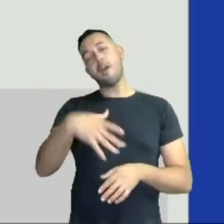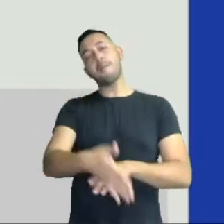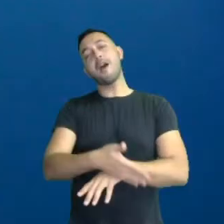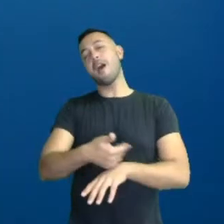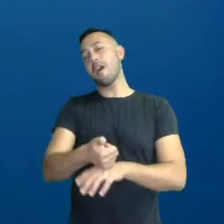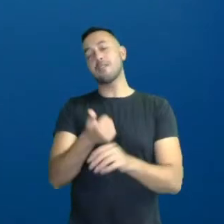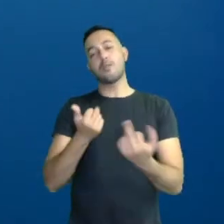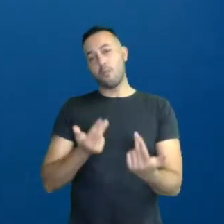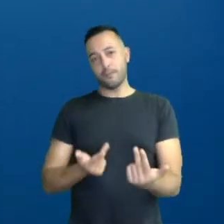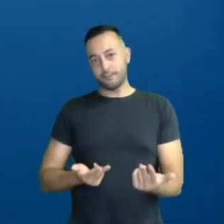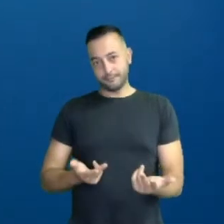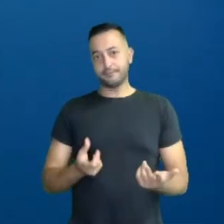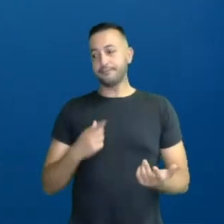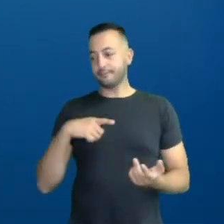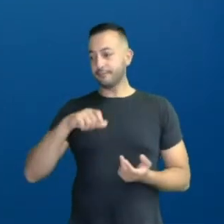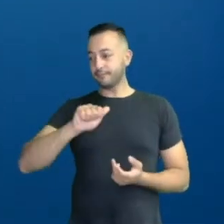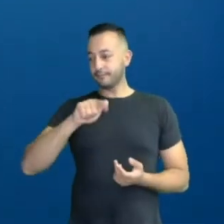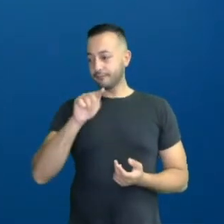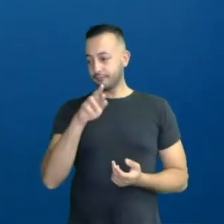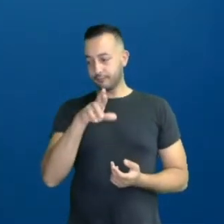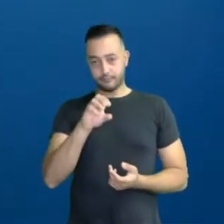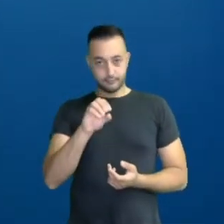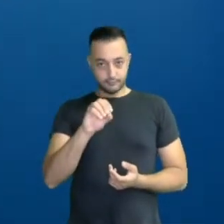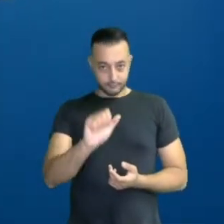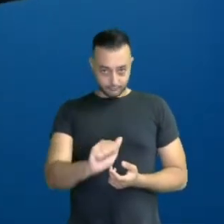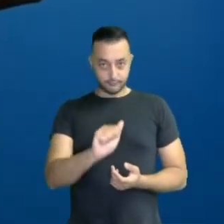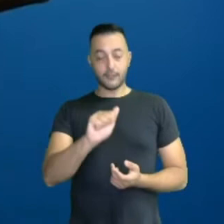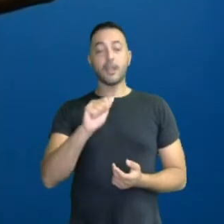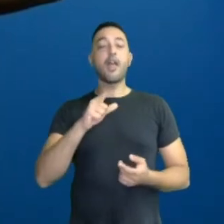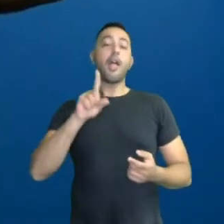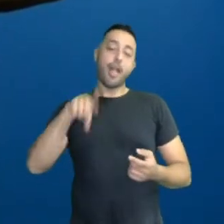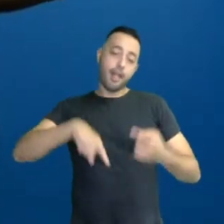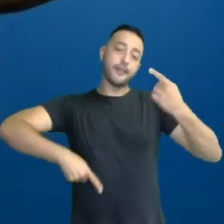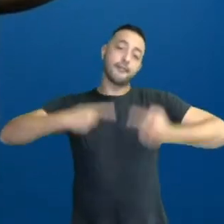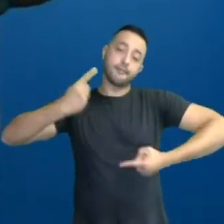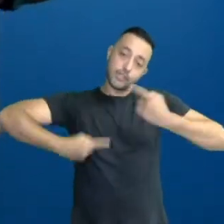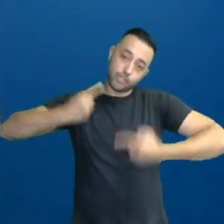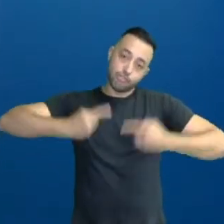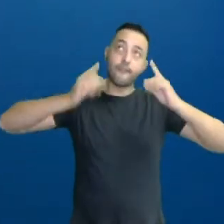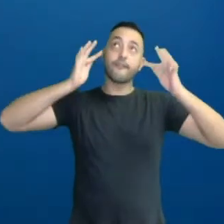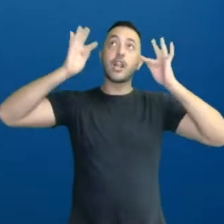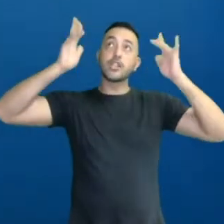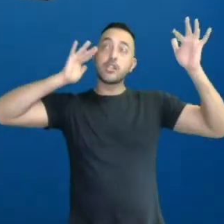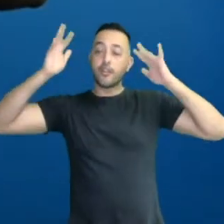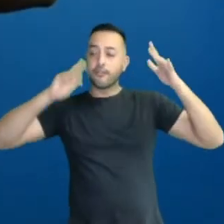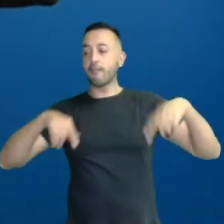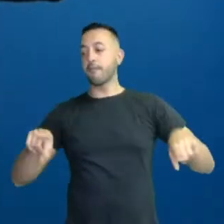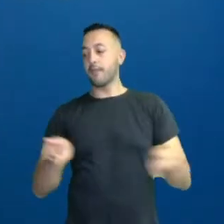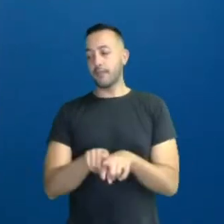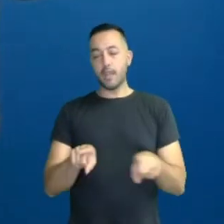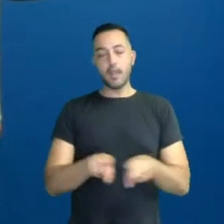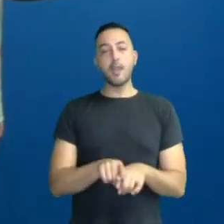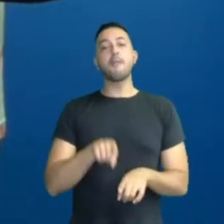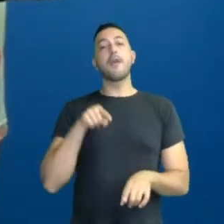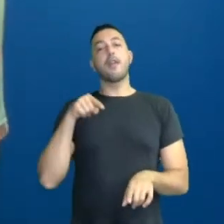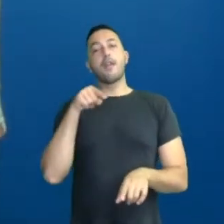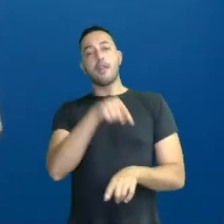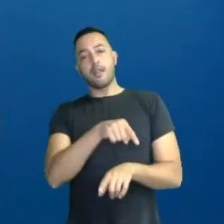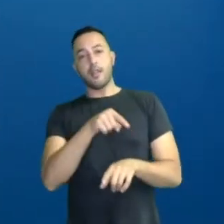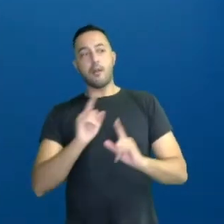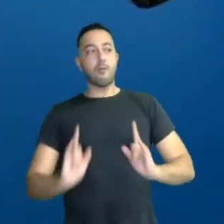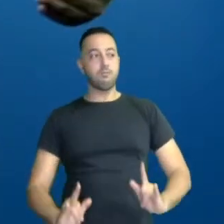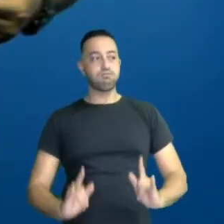nessas ágoras em que aconteciam as principais discussões filosóficas. Era nessa ágora também onde acontecia